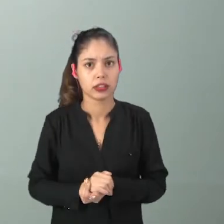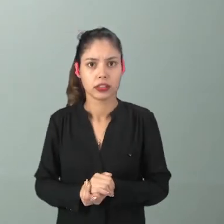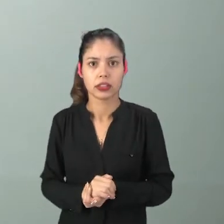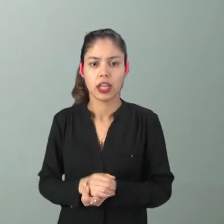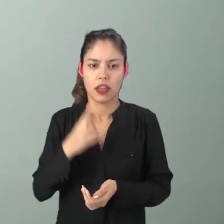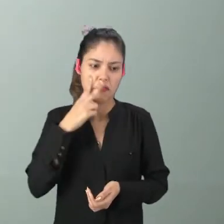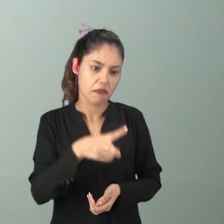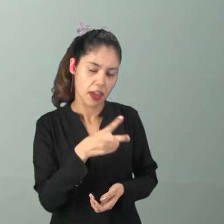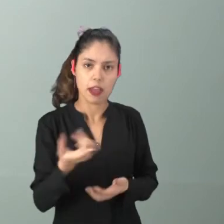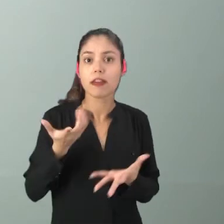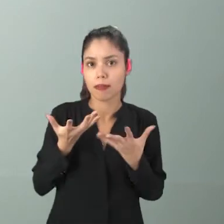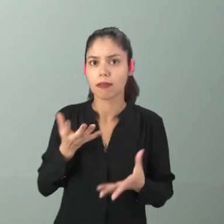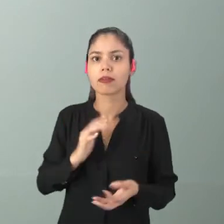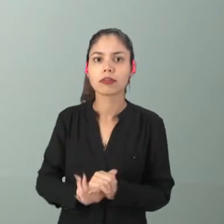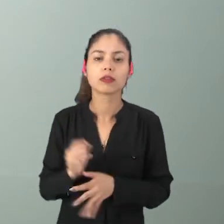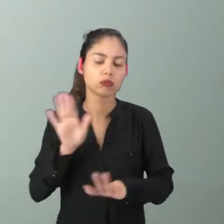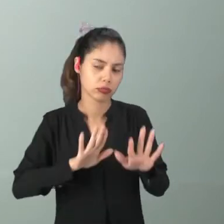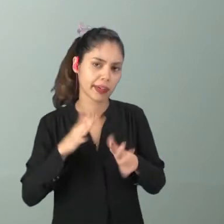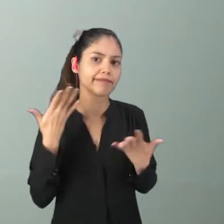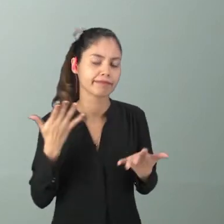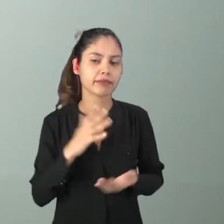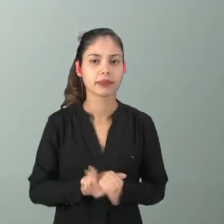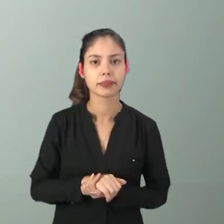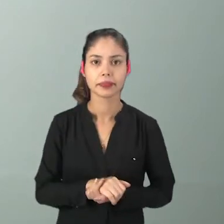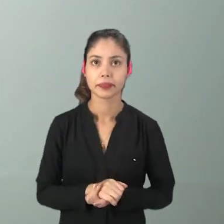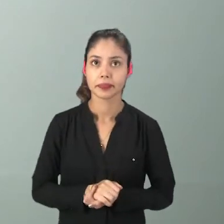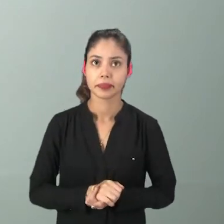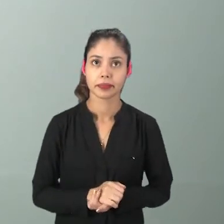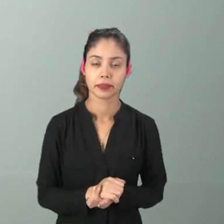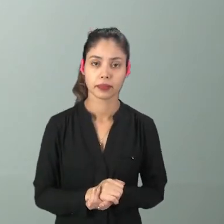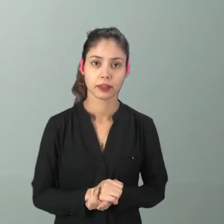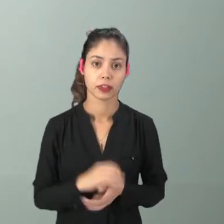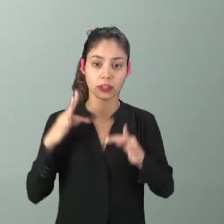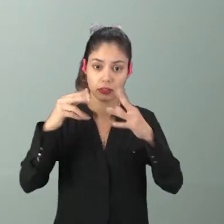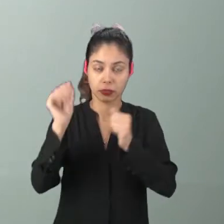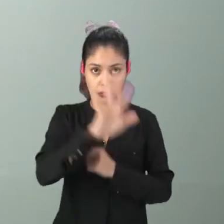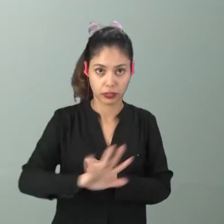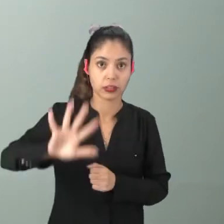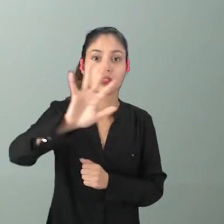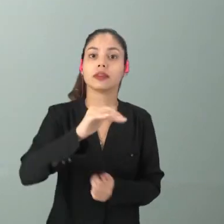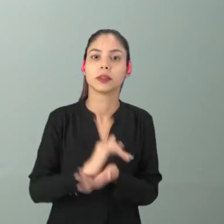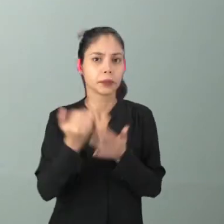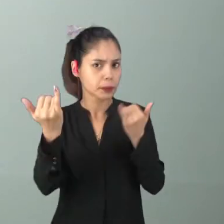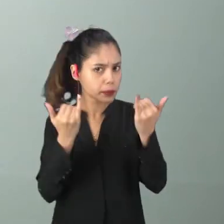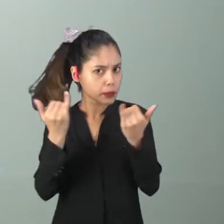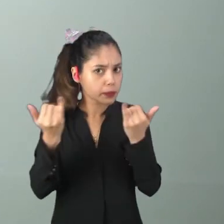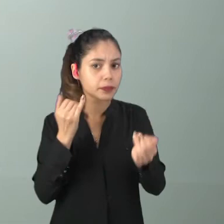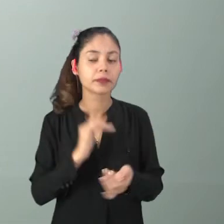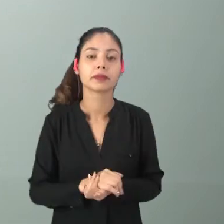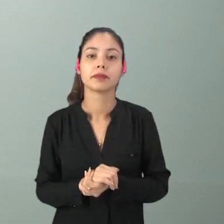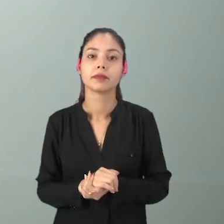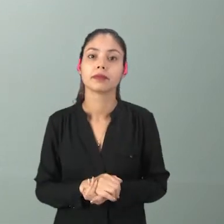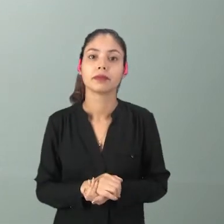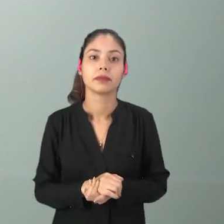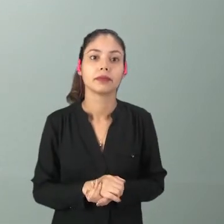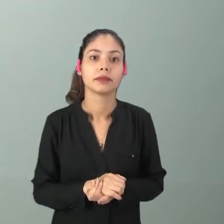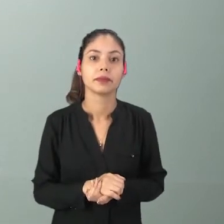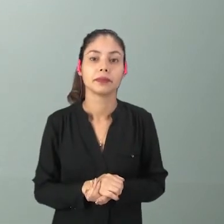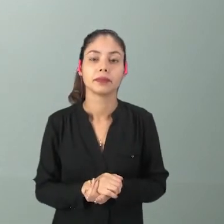seduzíveis e etc. Tá bom? De forma geral, a propaganda ela é um ramo